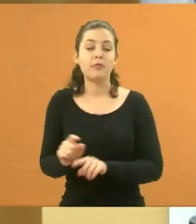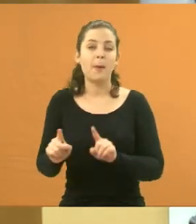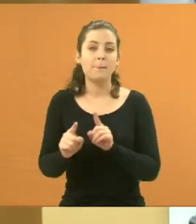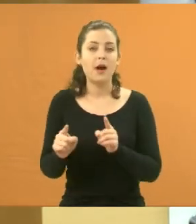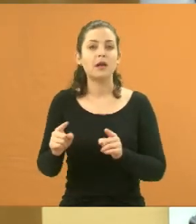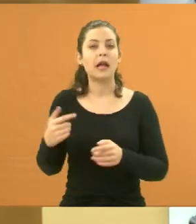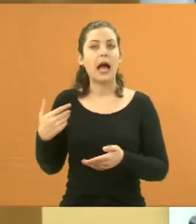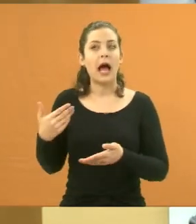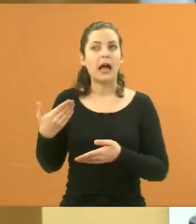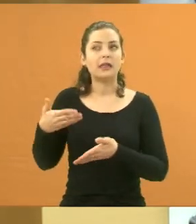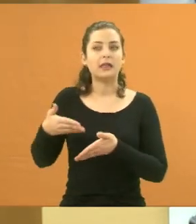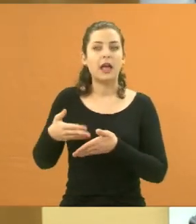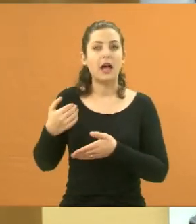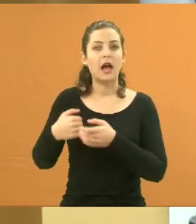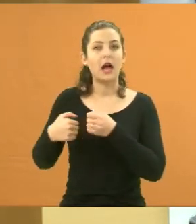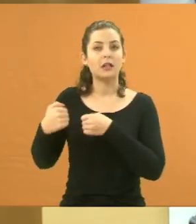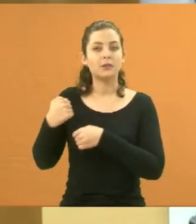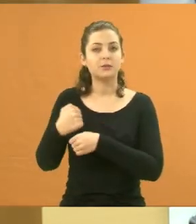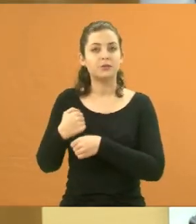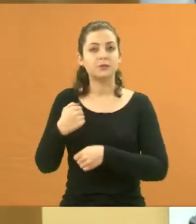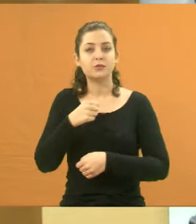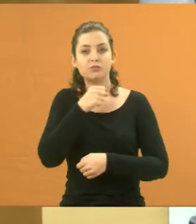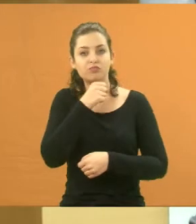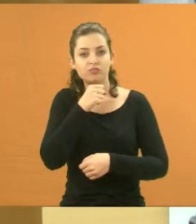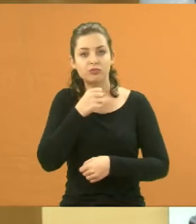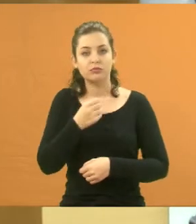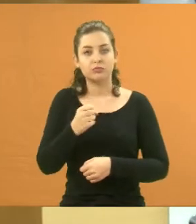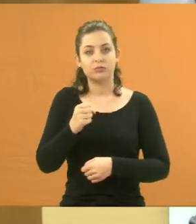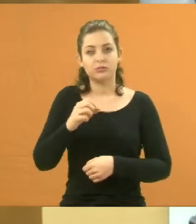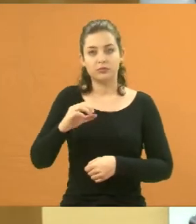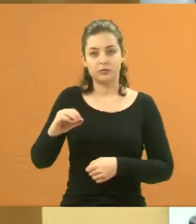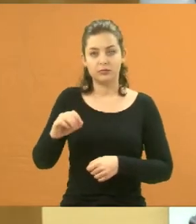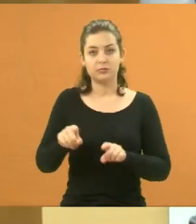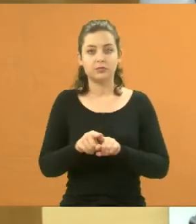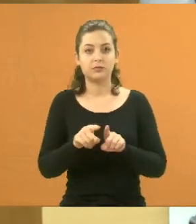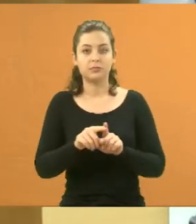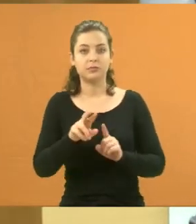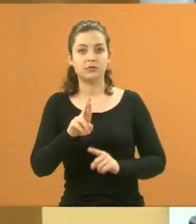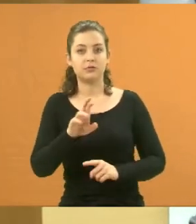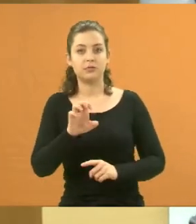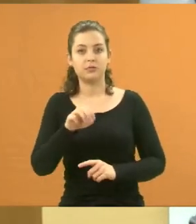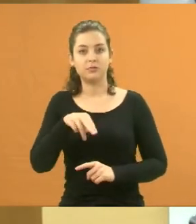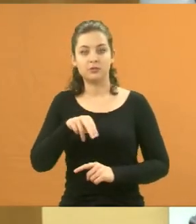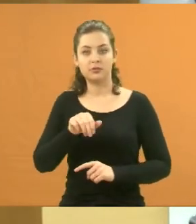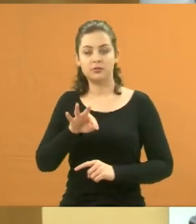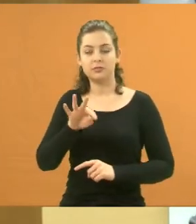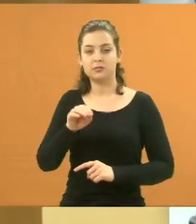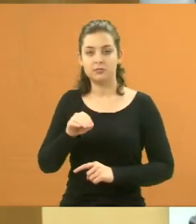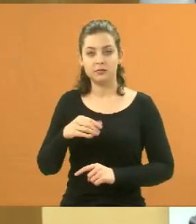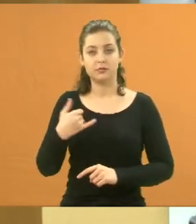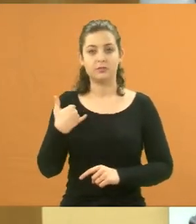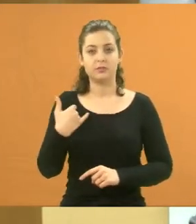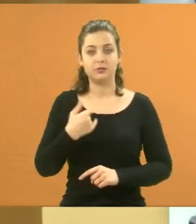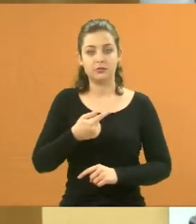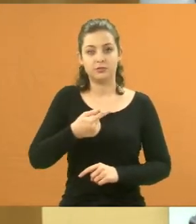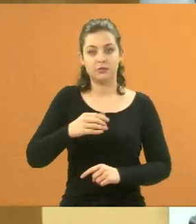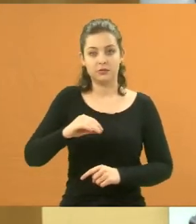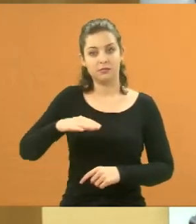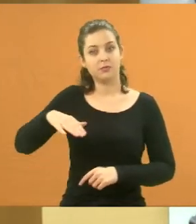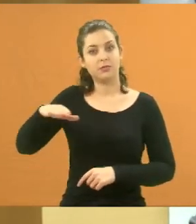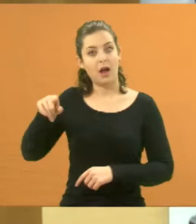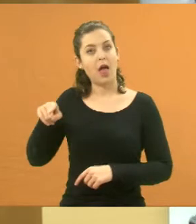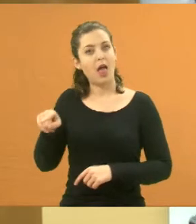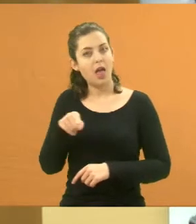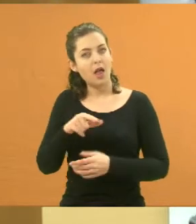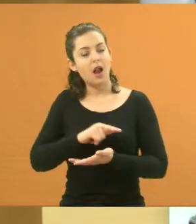limpou para mim até o ano passado, um senhor de 80 anos, e o seu Renato, que também tem mais de 70 anos. E eles